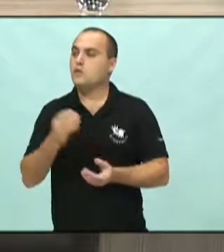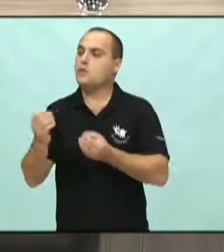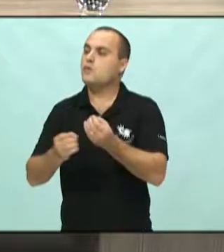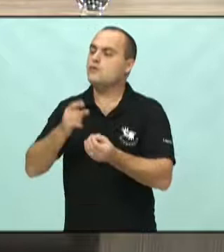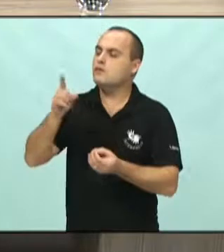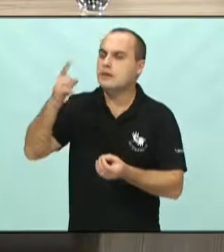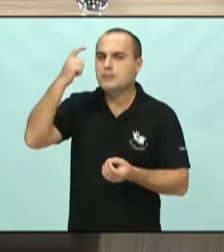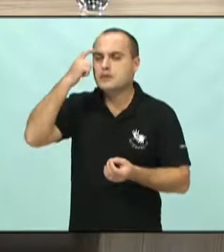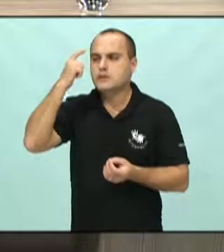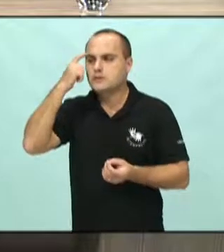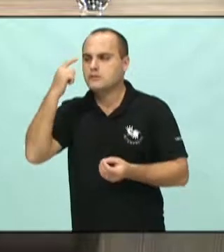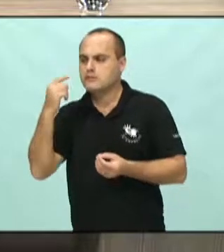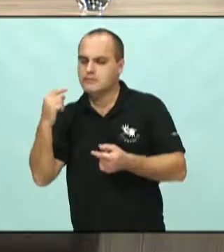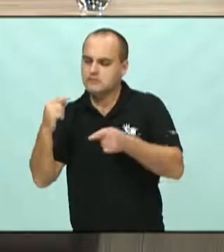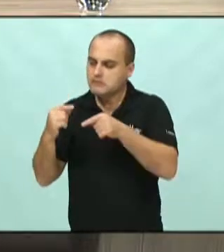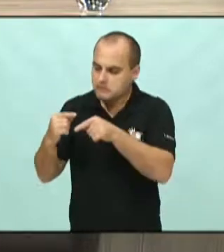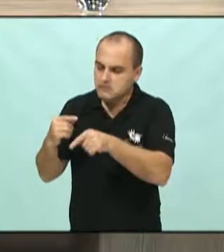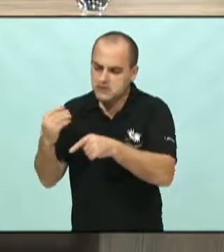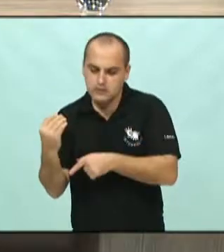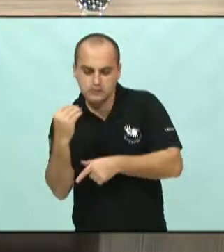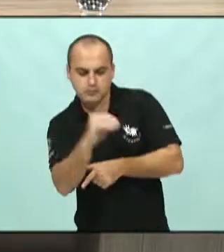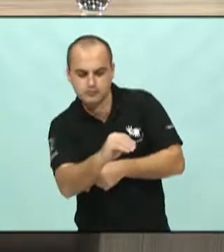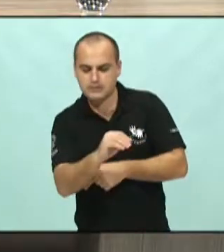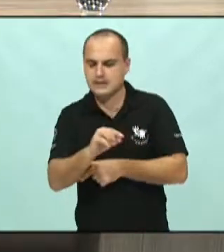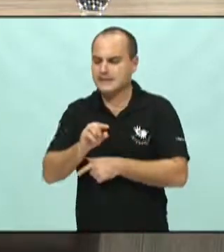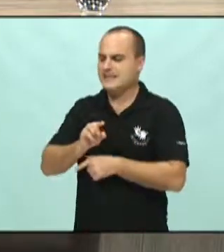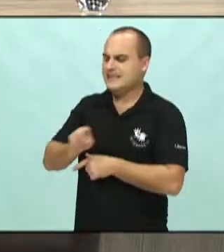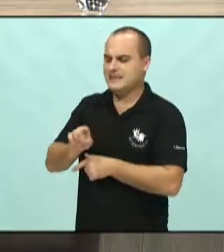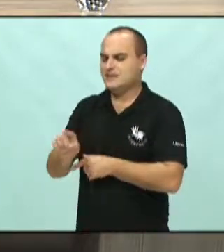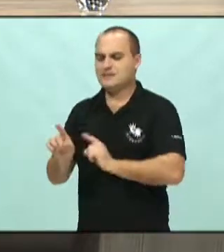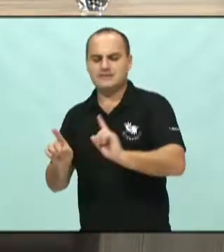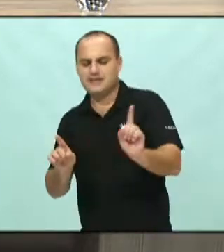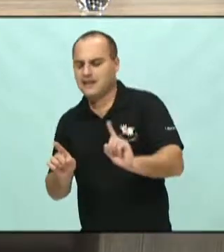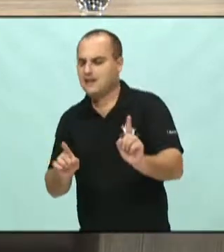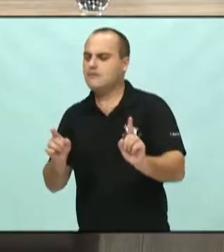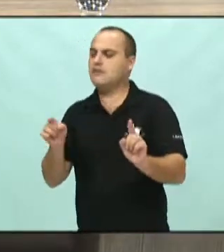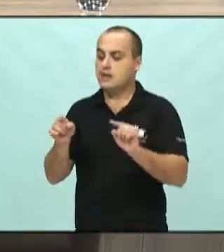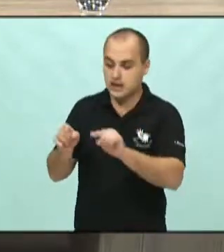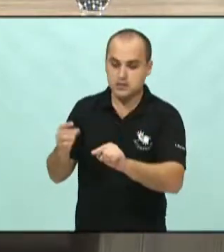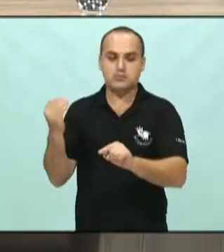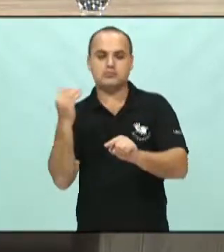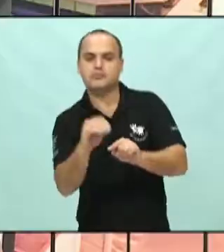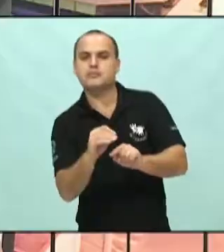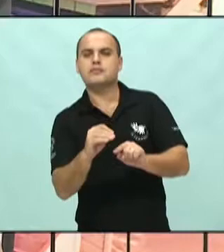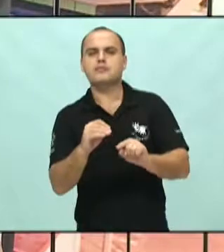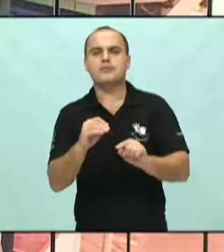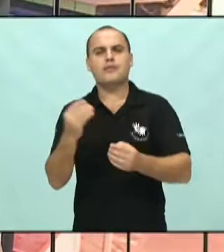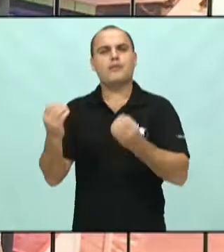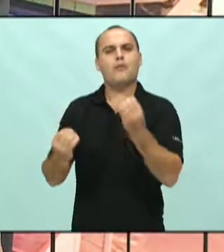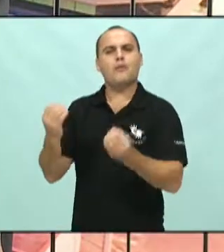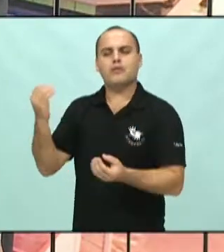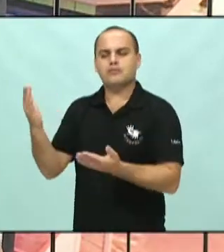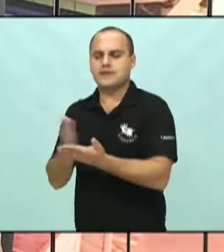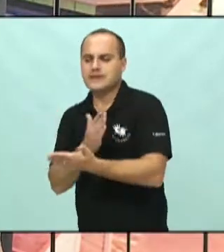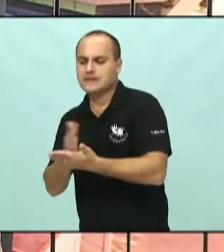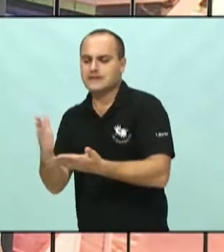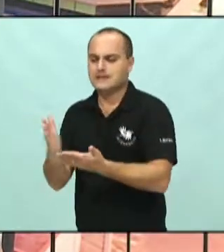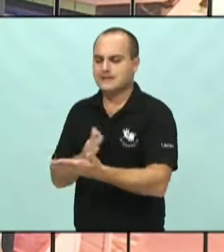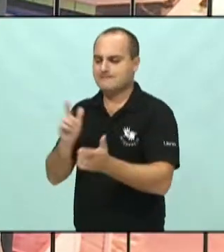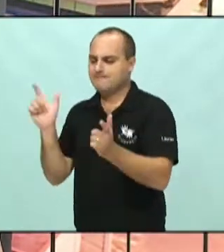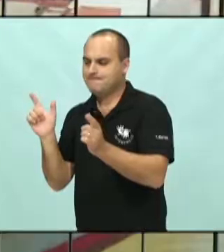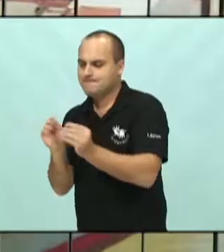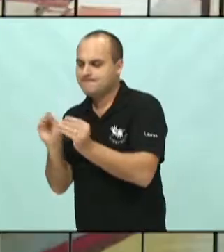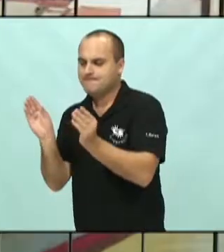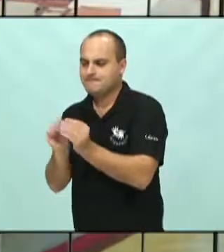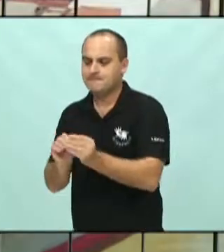vou colocar, o que eu não vou escrever, até que ponto eu posso desenvolver uma história e recortar, diminuir em outra?